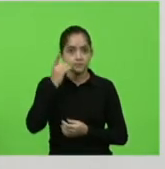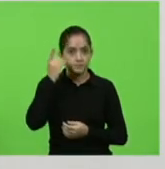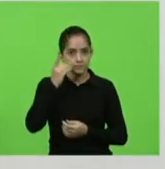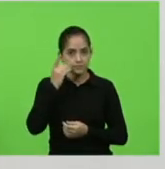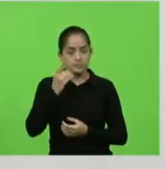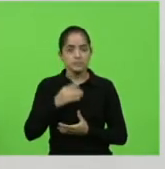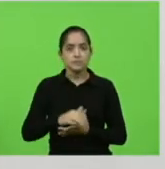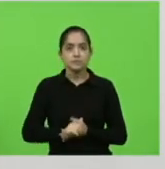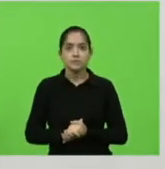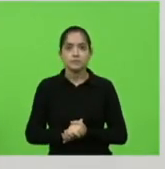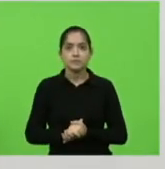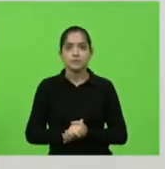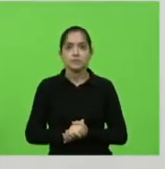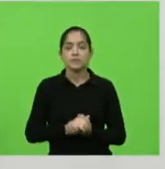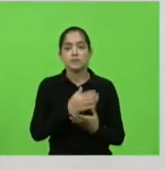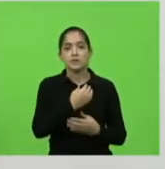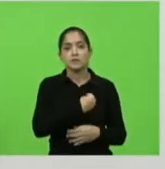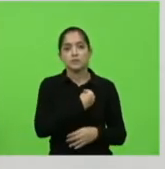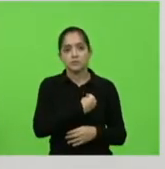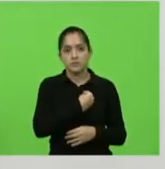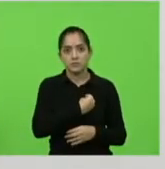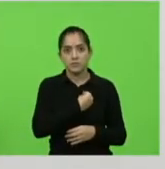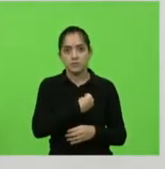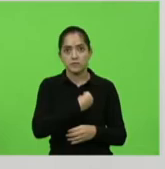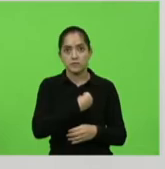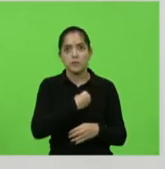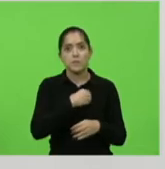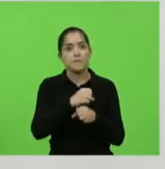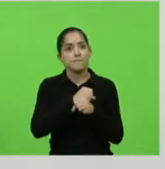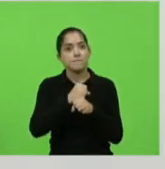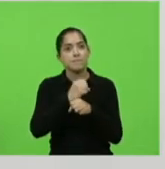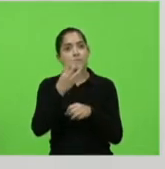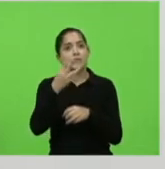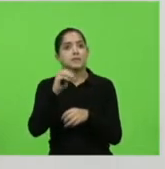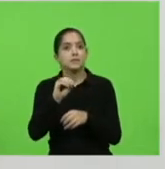o senhor conviveu com ele por mais de 30 anos,